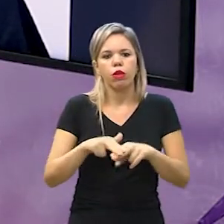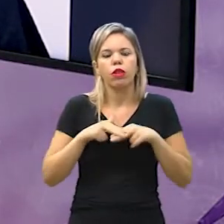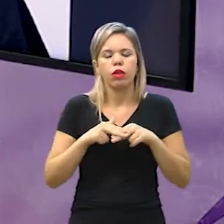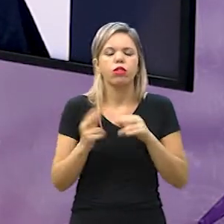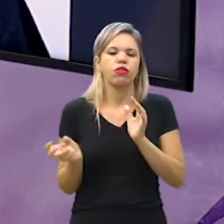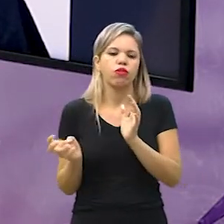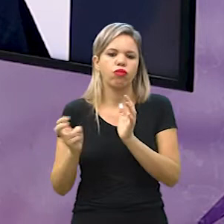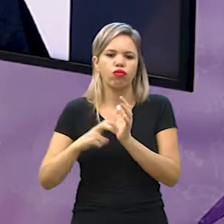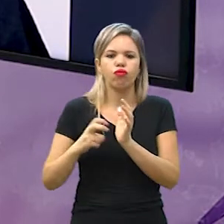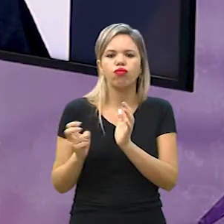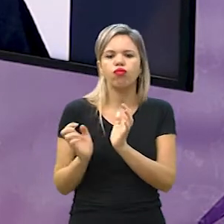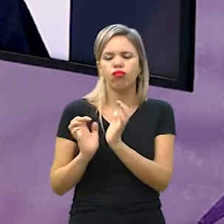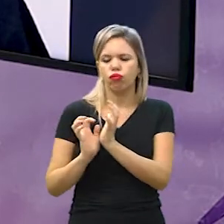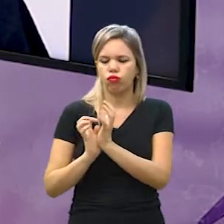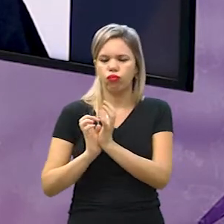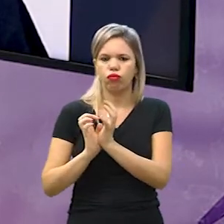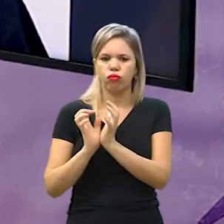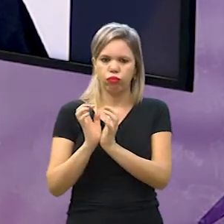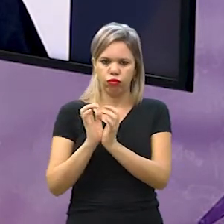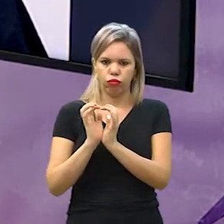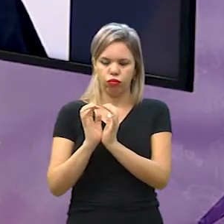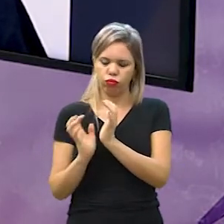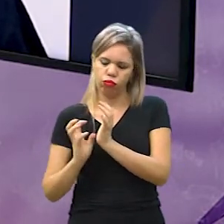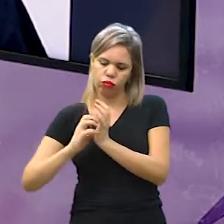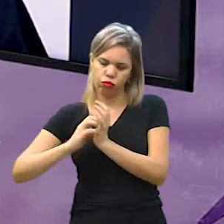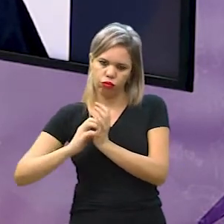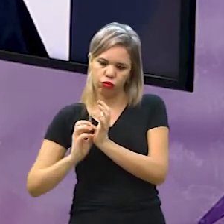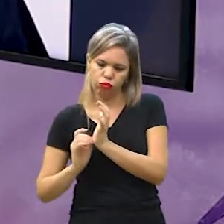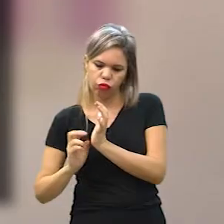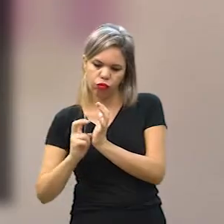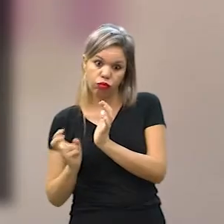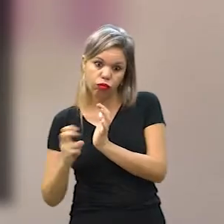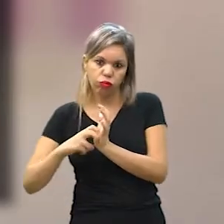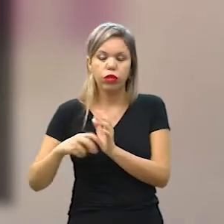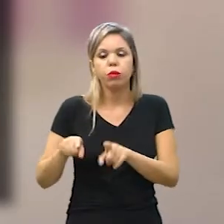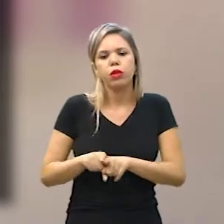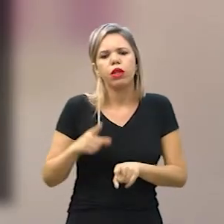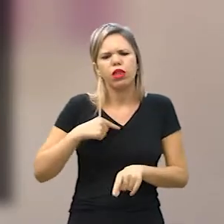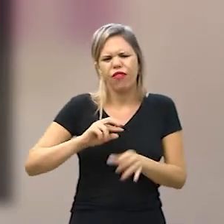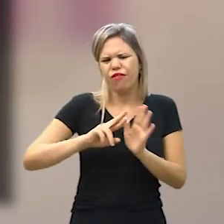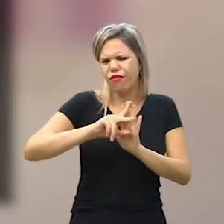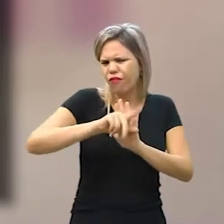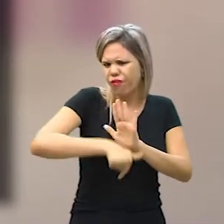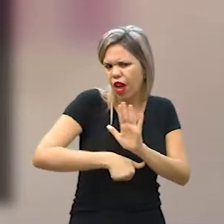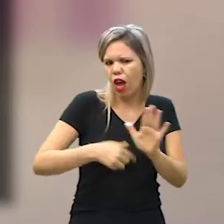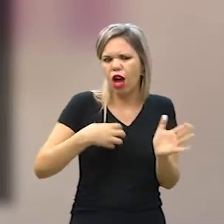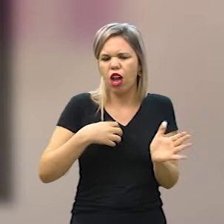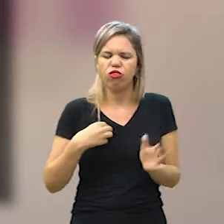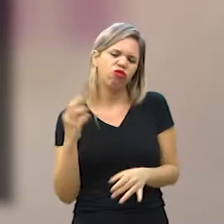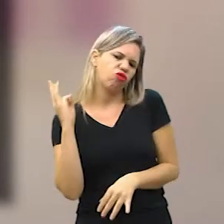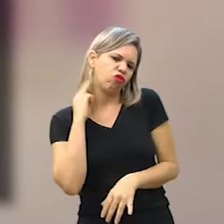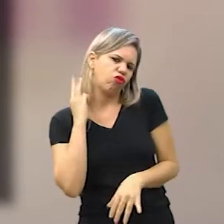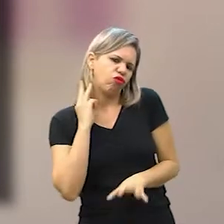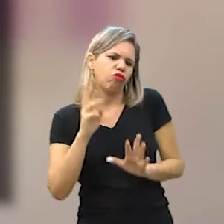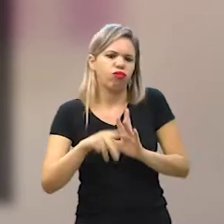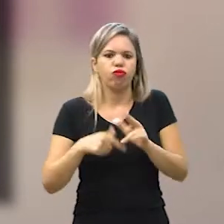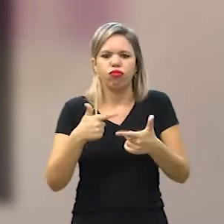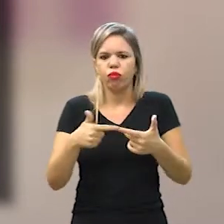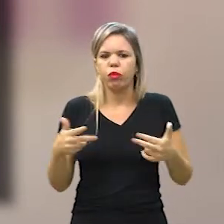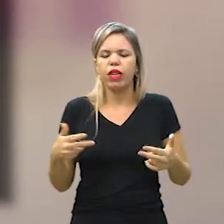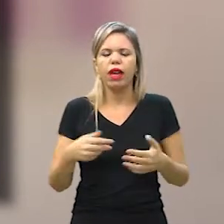causada por fungos. Tem vários tipos, então, de meningite? Sim, nós podemos ter a meningite por vários